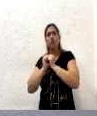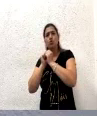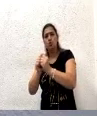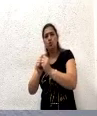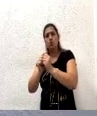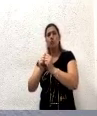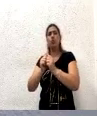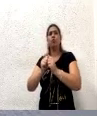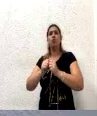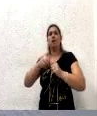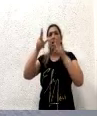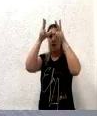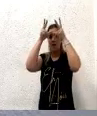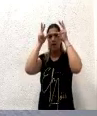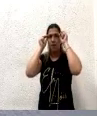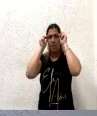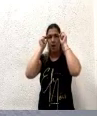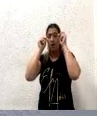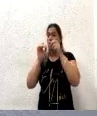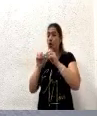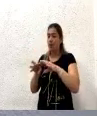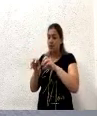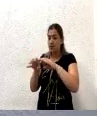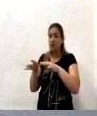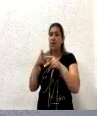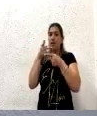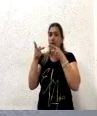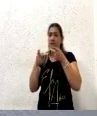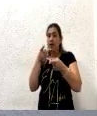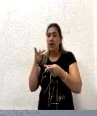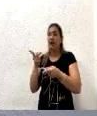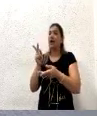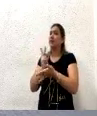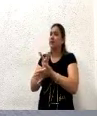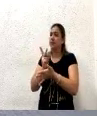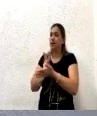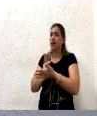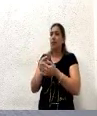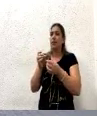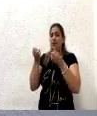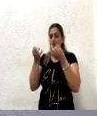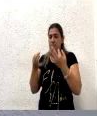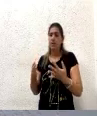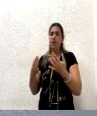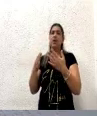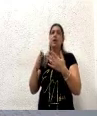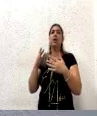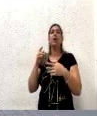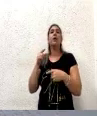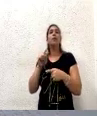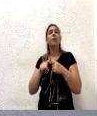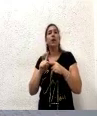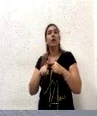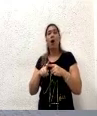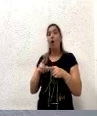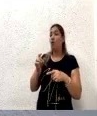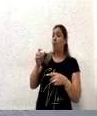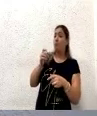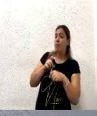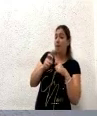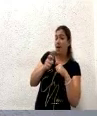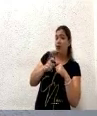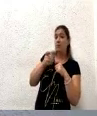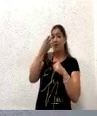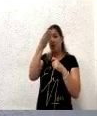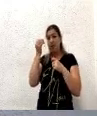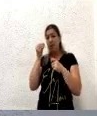né? Porque a enfermagem vai lá na cabeça do médico, vai lá lembrar ele toda hora, né, de como é que é, para pensar nisso. Doutor, esqueceu? Não, tem